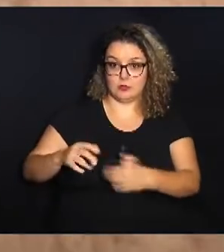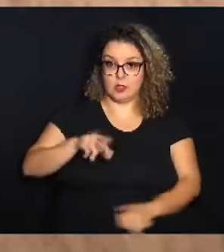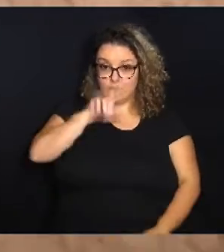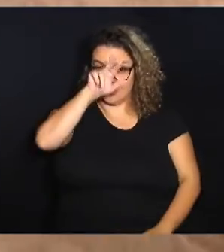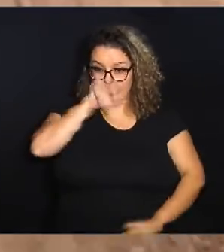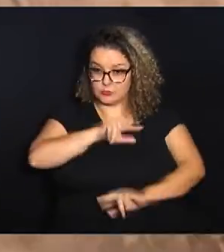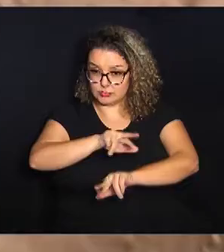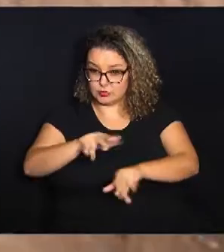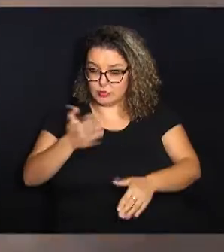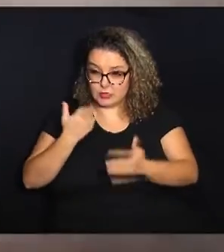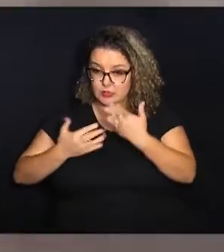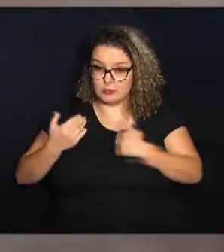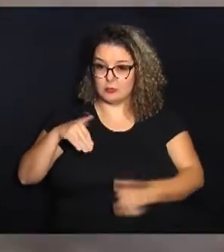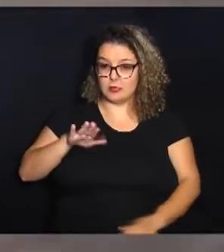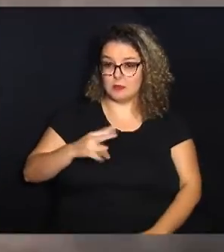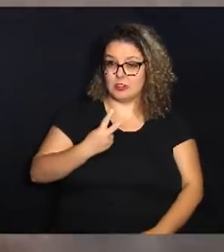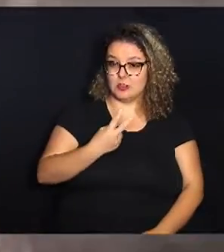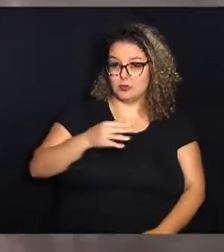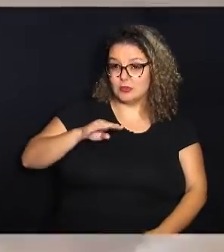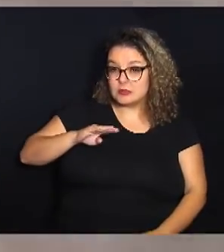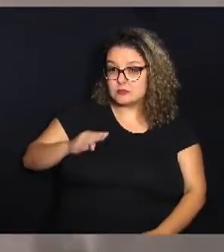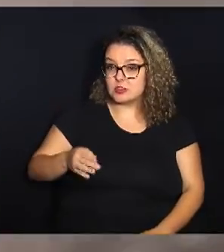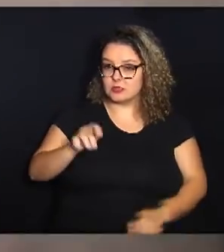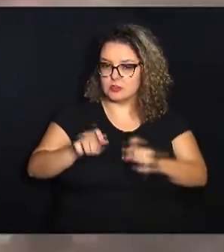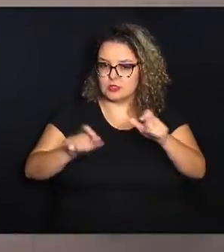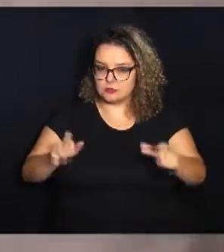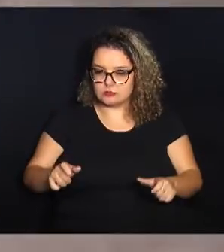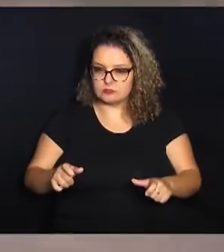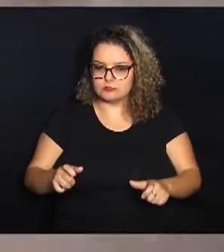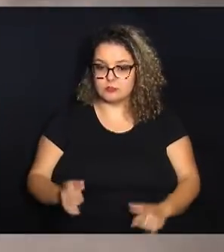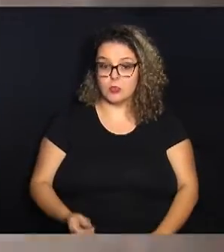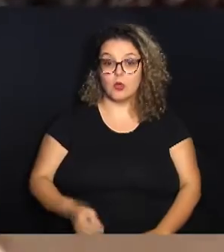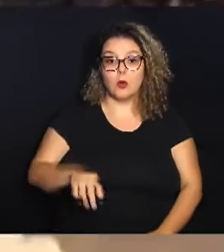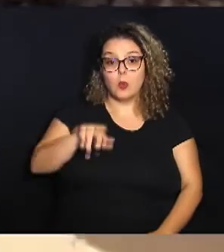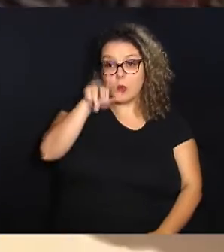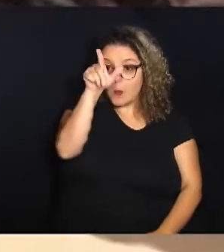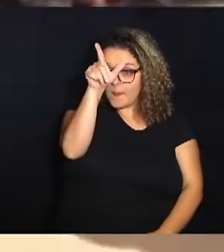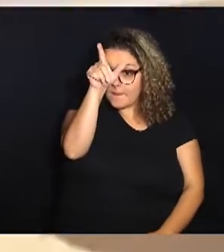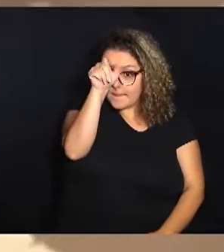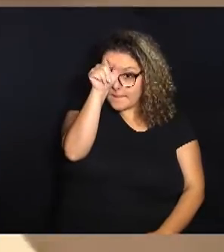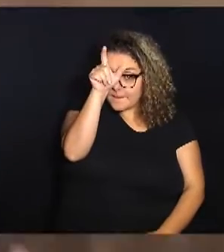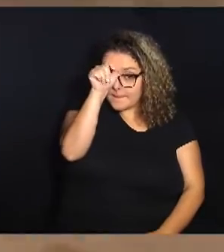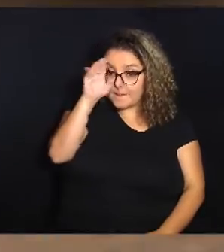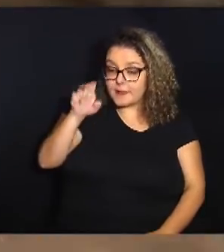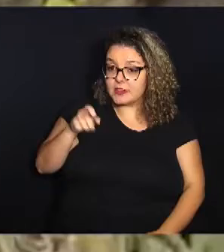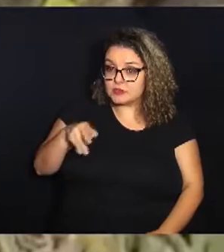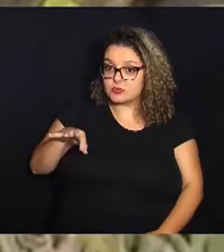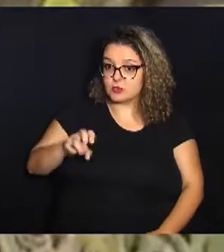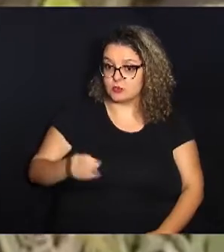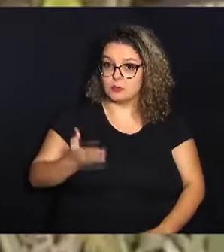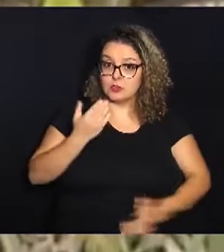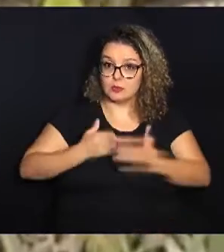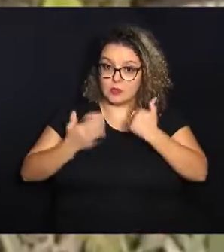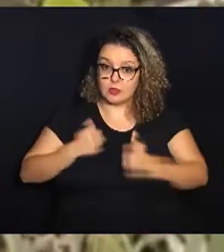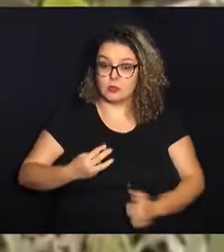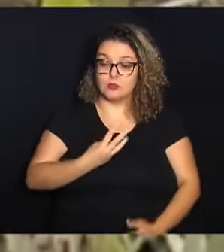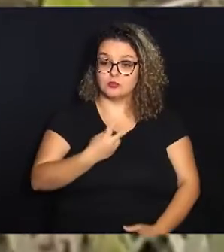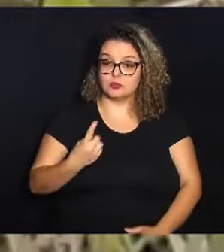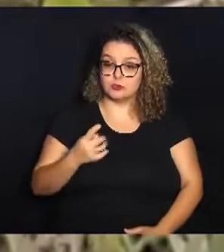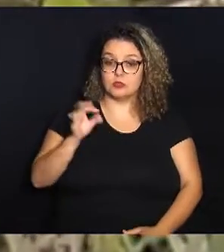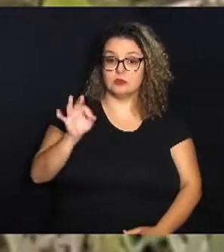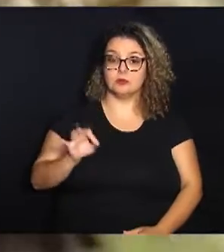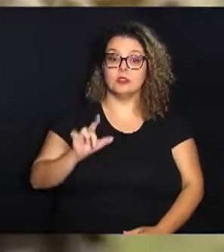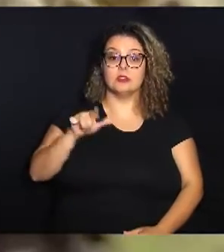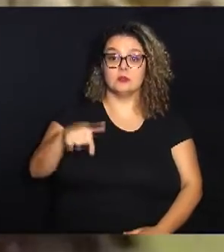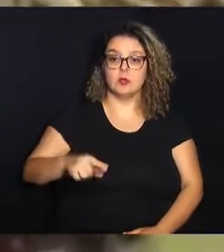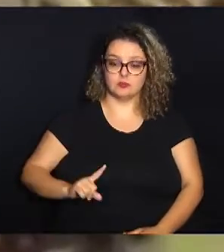alimentos para mais de 2 bilhões de pessoas, sendo o besouro o mais consumido com 31%,